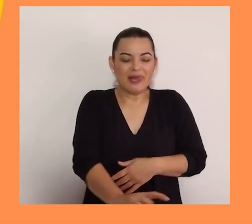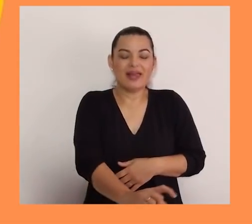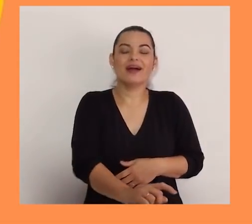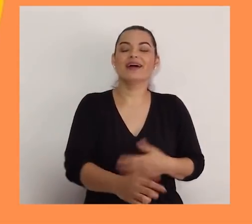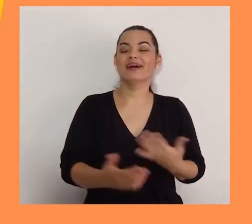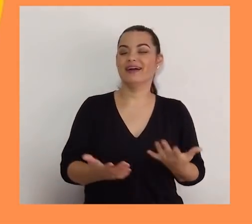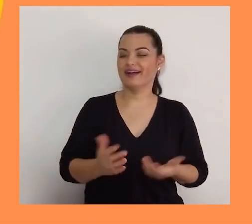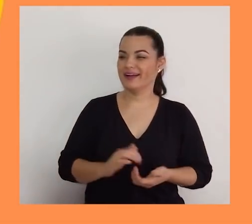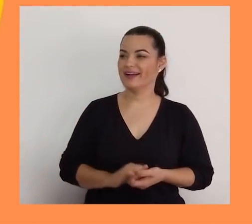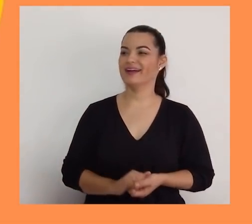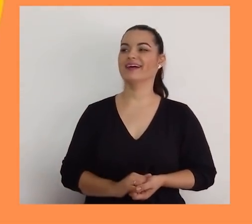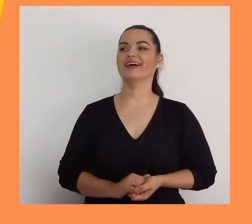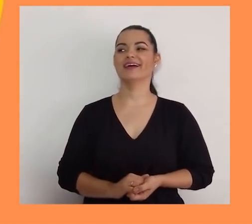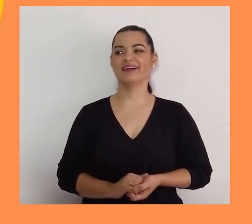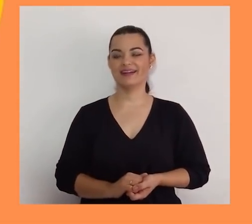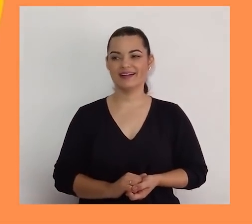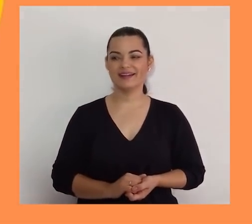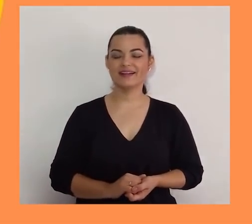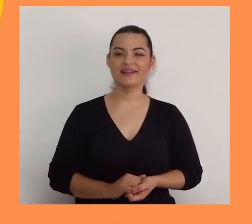um